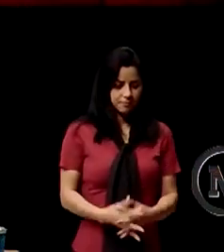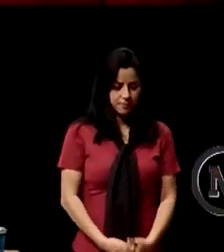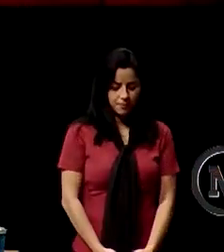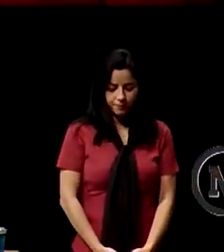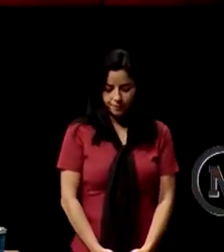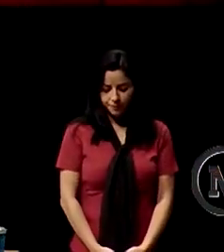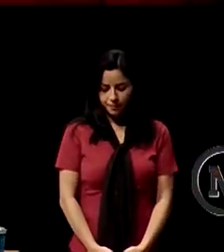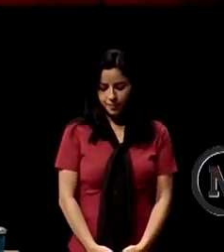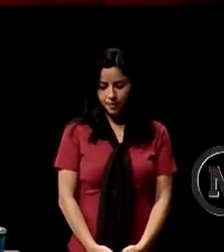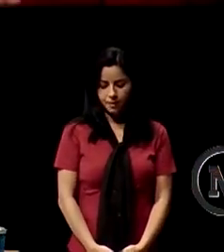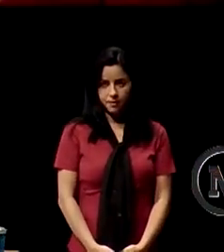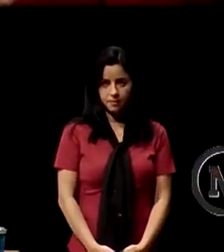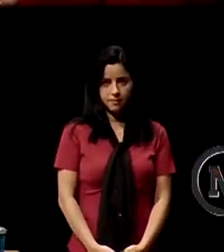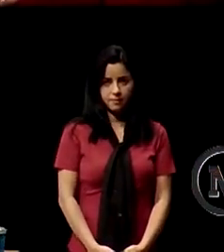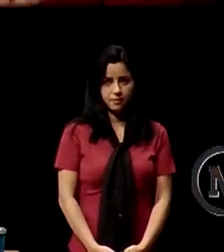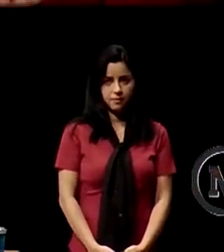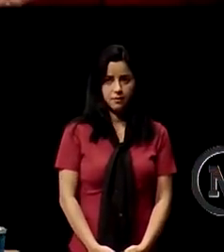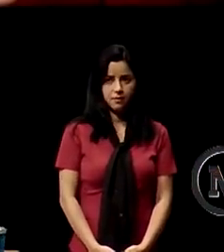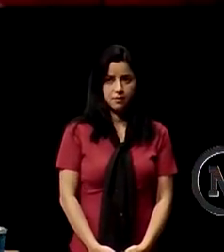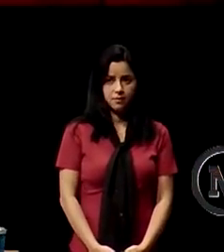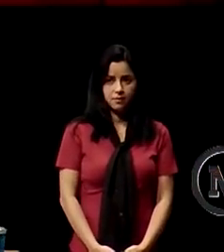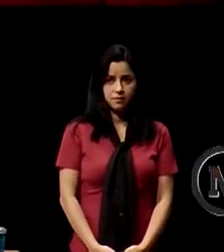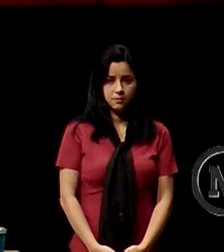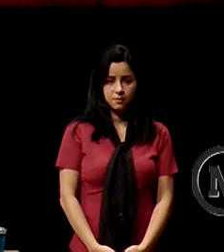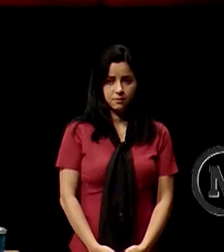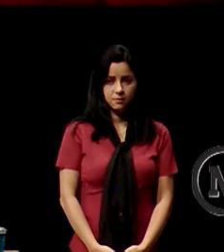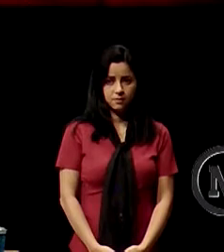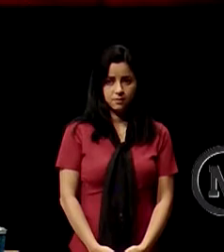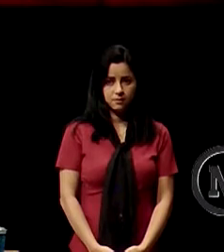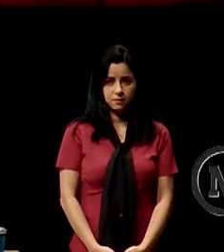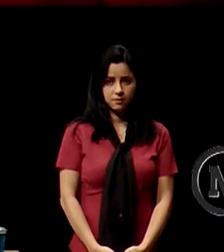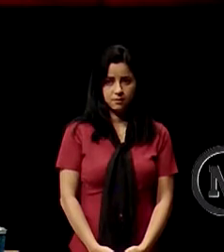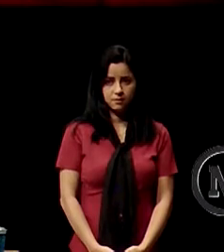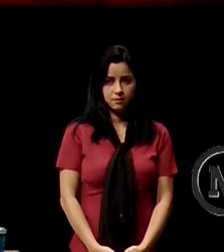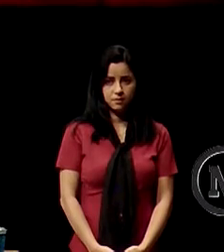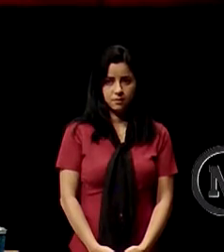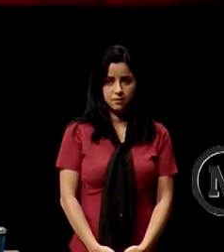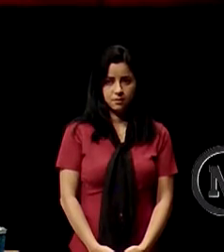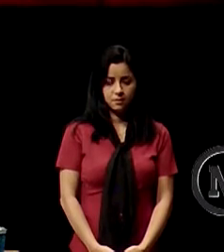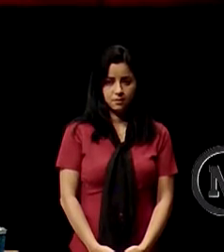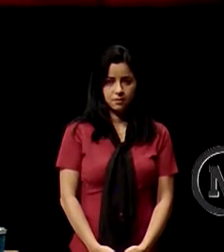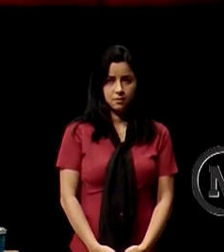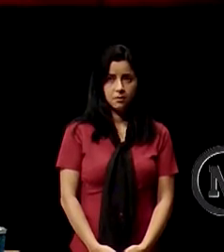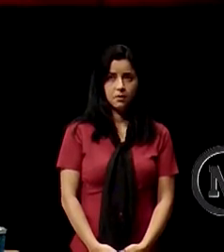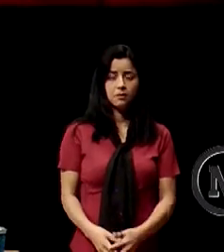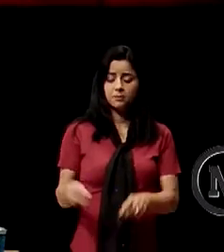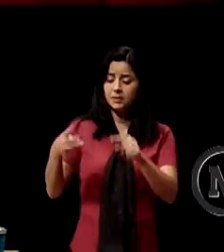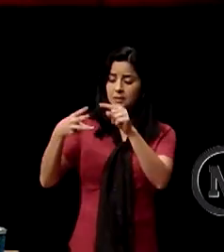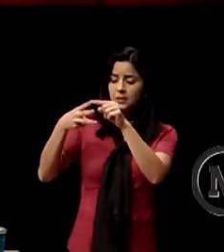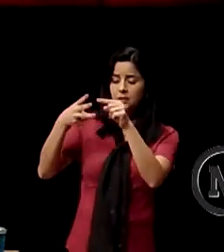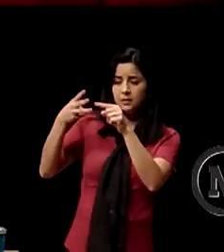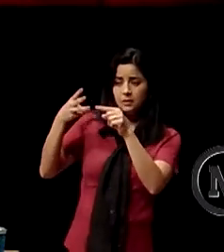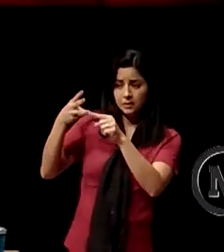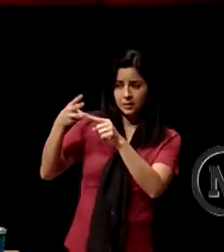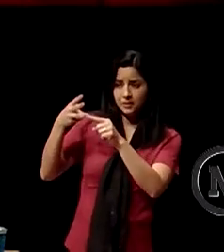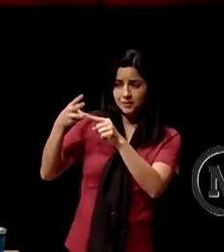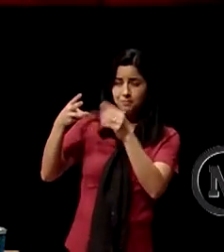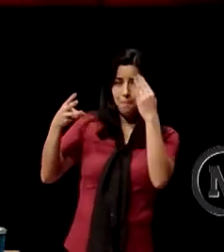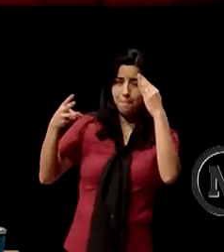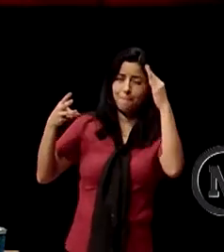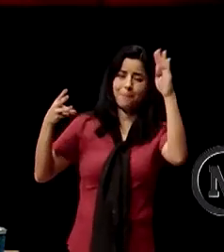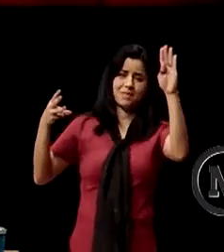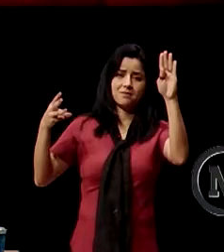Three key elements of this system. Três elementos chaves deste